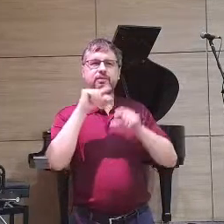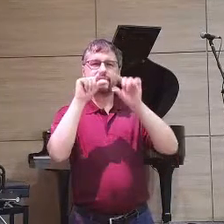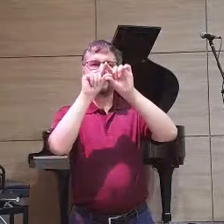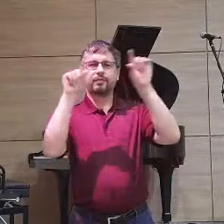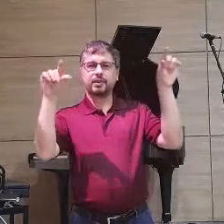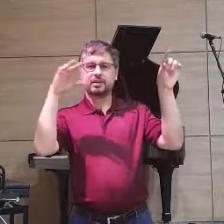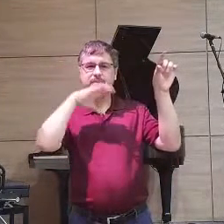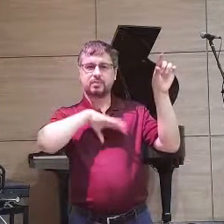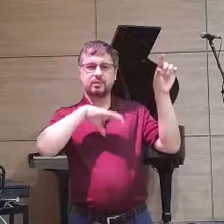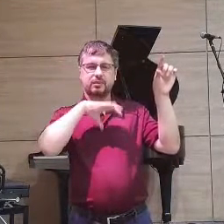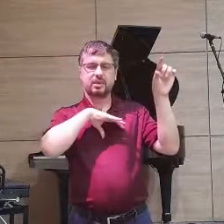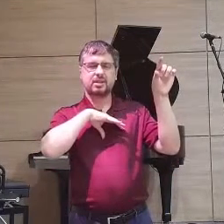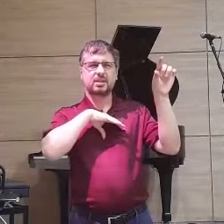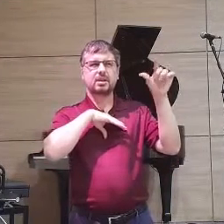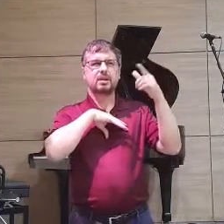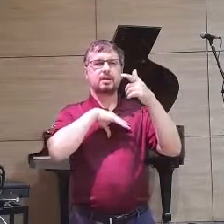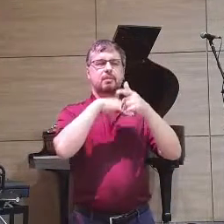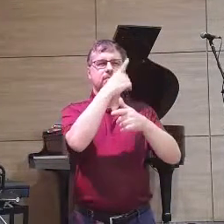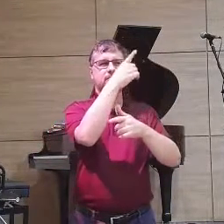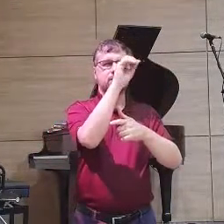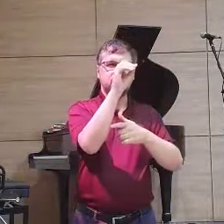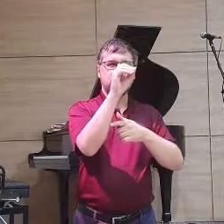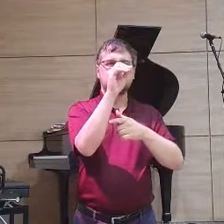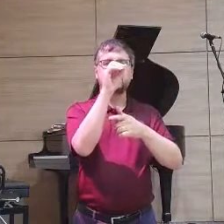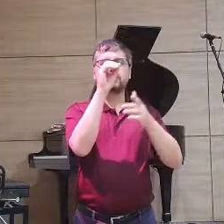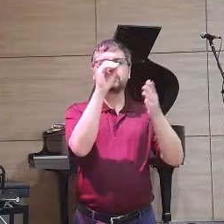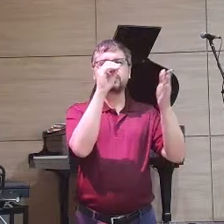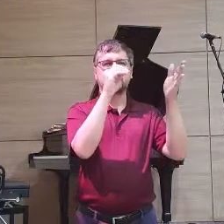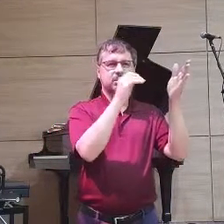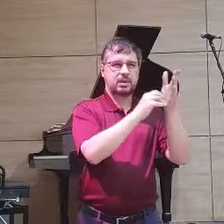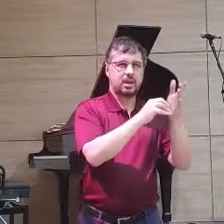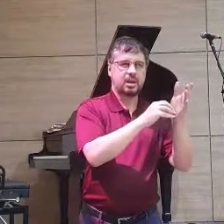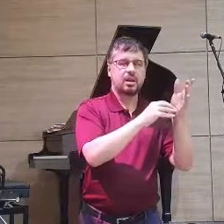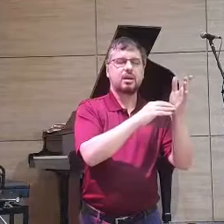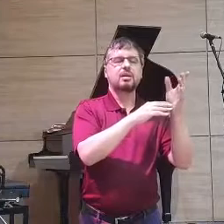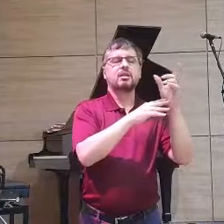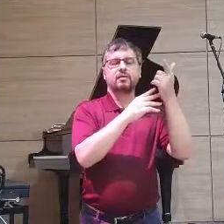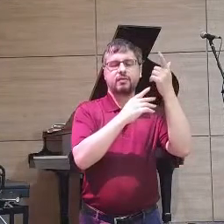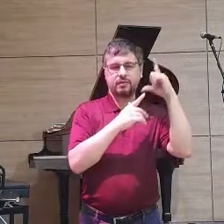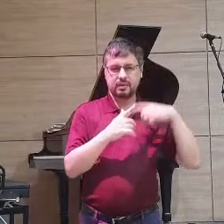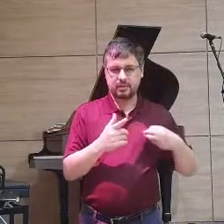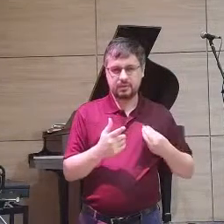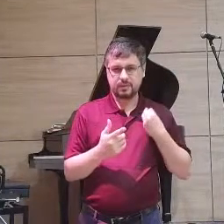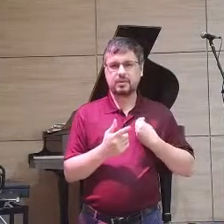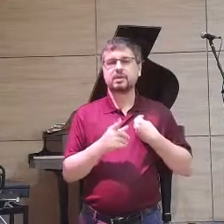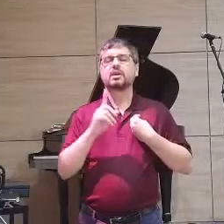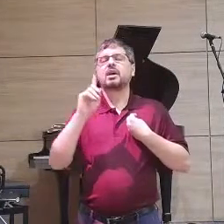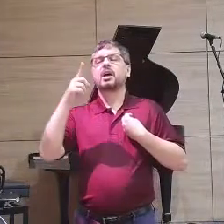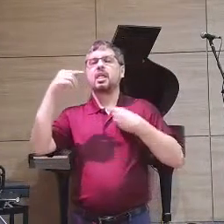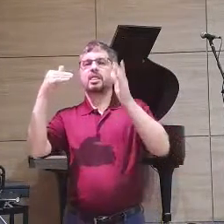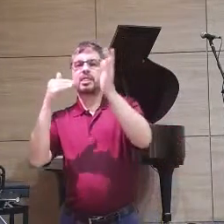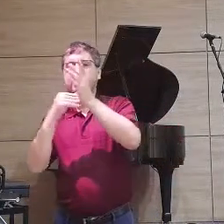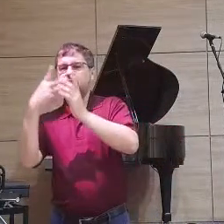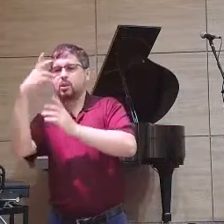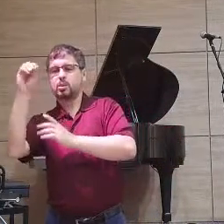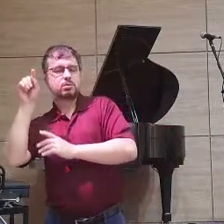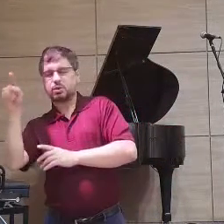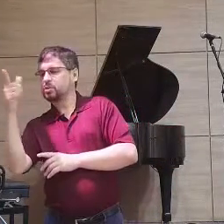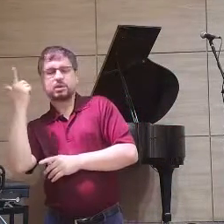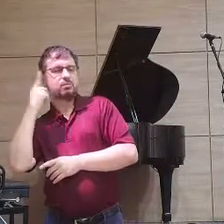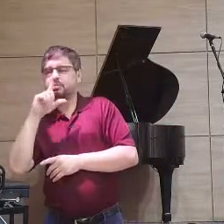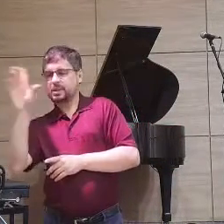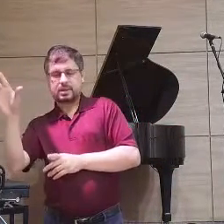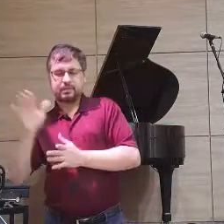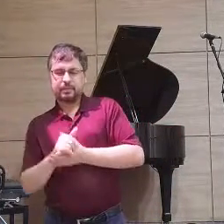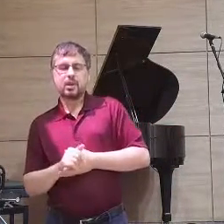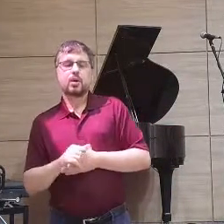mil chegará de dois mil não passarás e lá na cidade de Londrina Maringá daquela região tinham alguns profetas e dizendo que